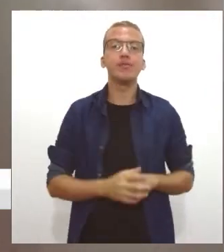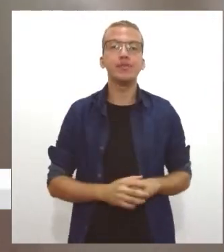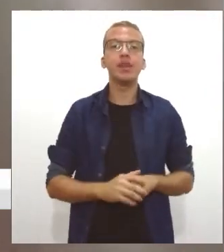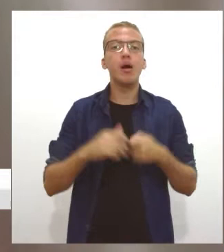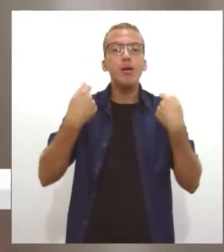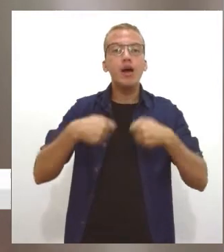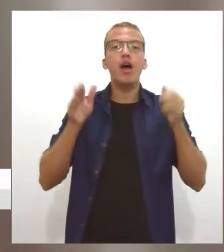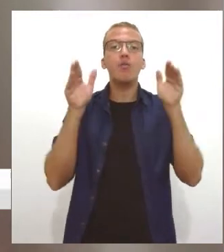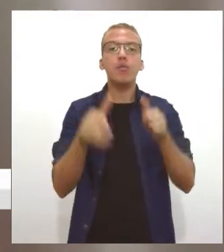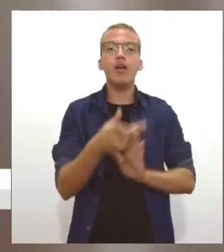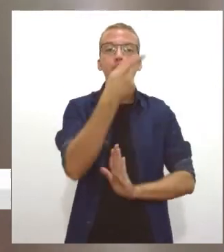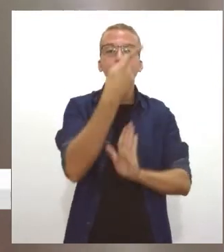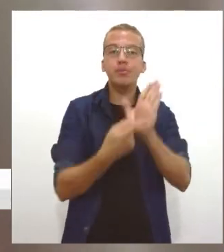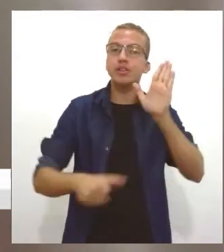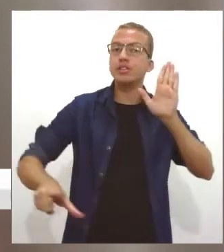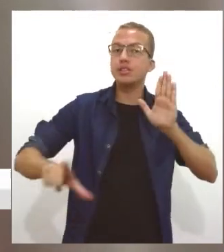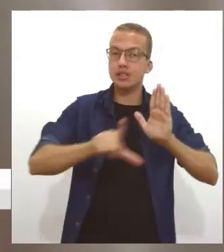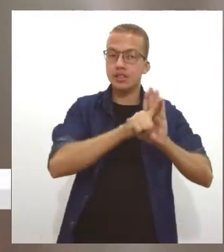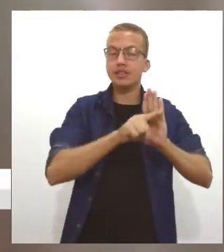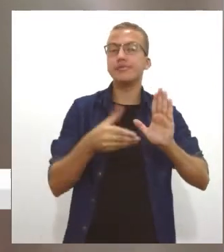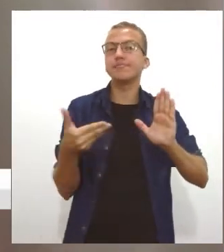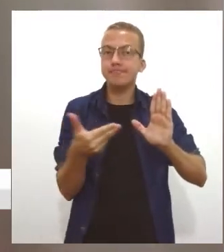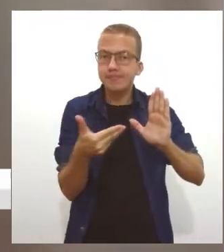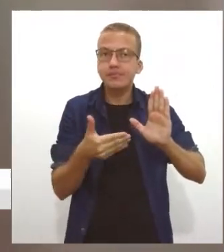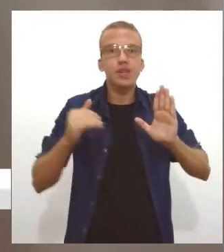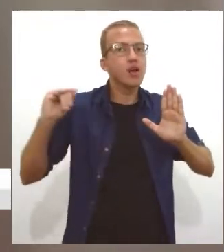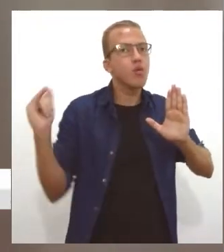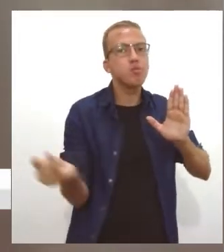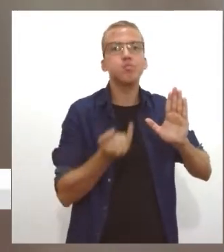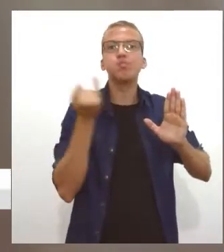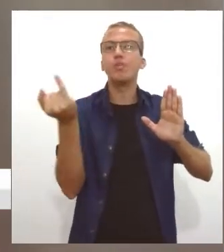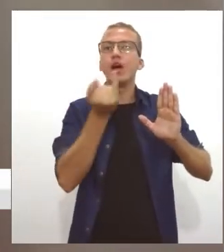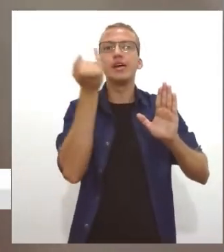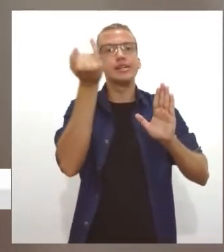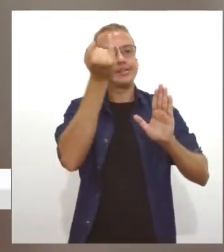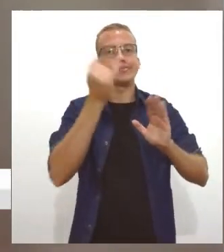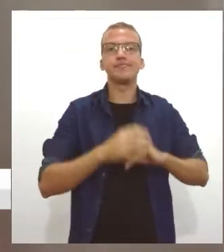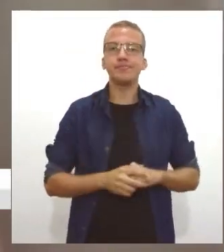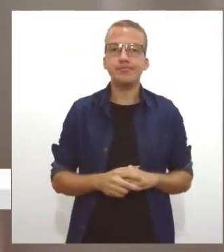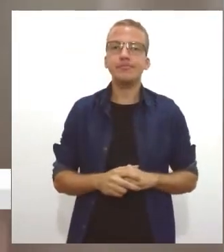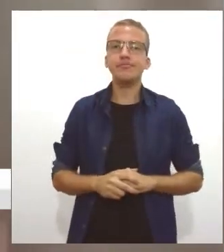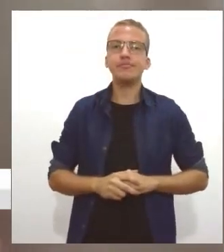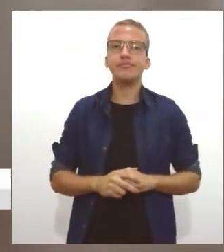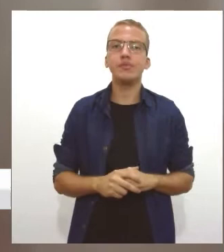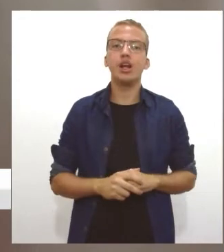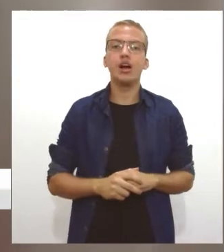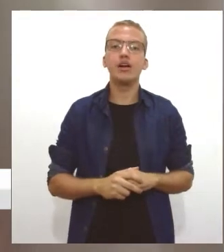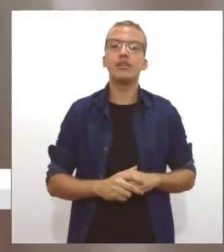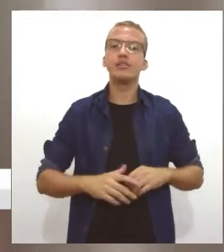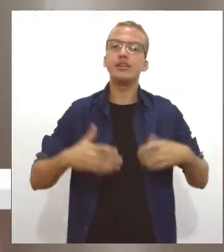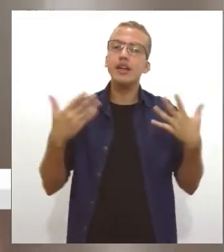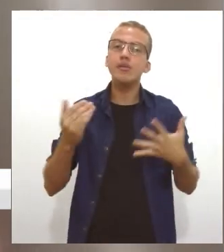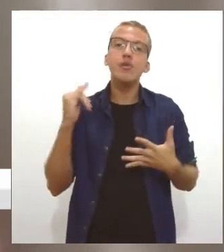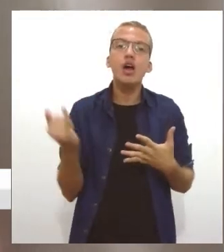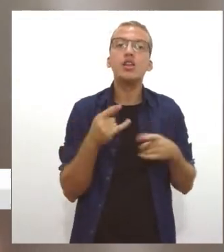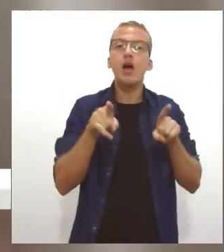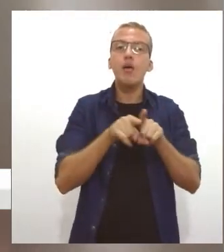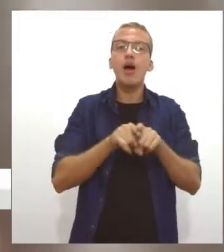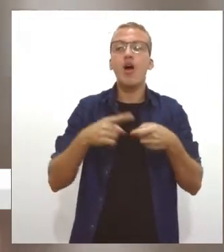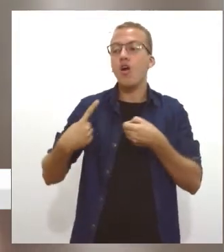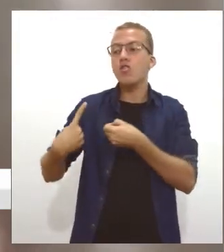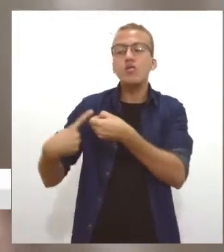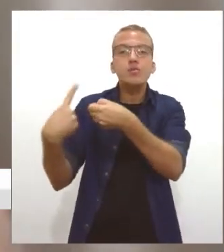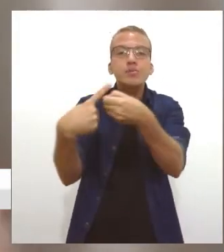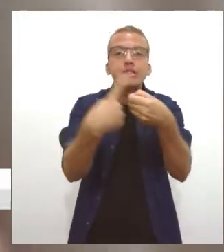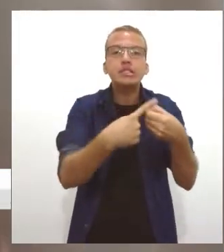de lei aprovado é mais importante como um precedente, para que outros municípios que arcam